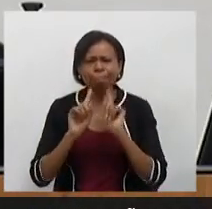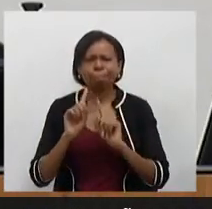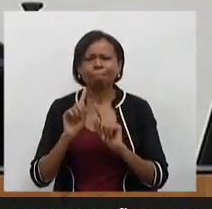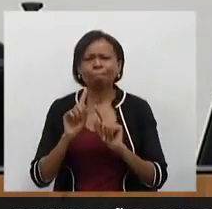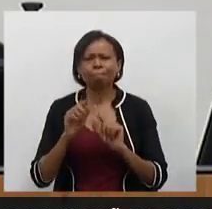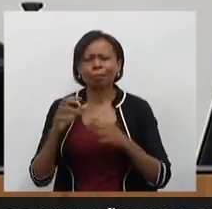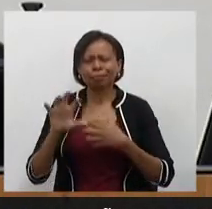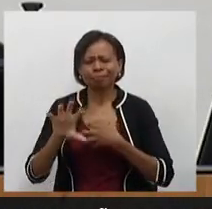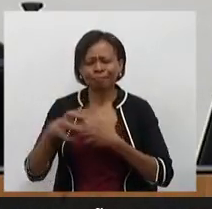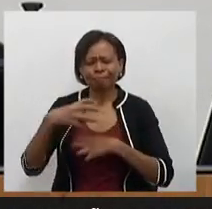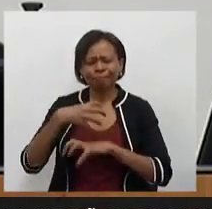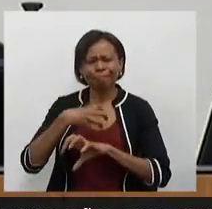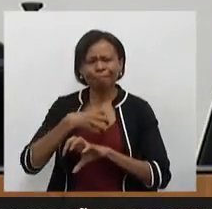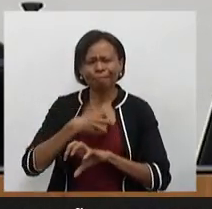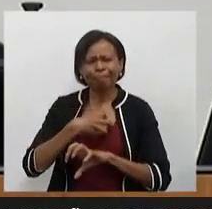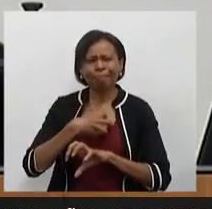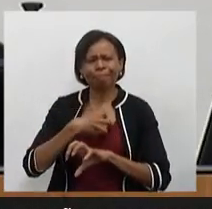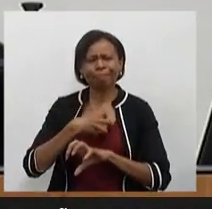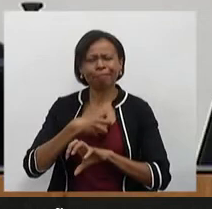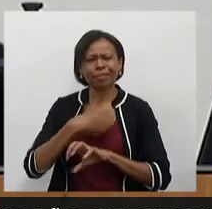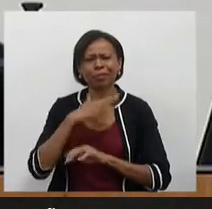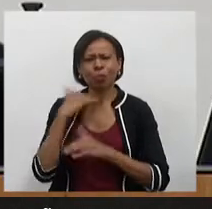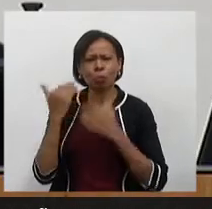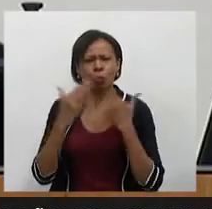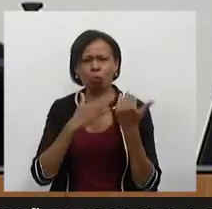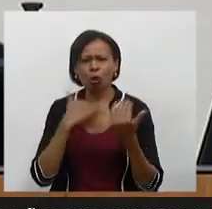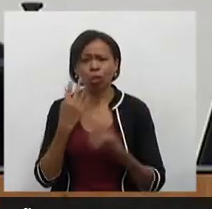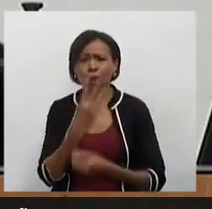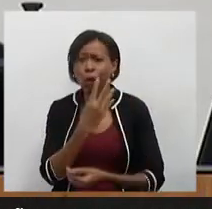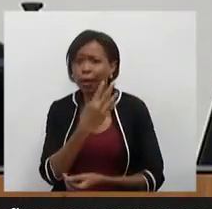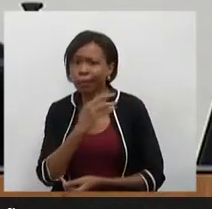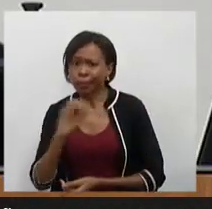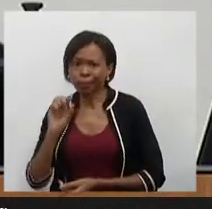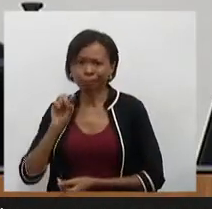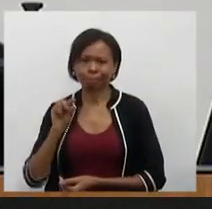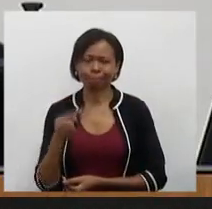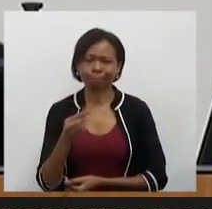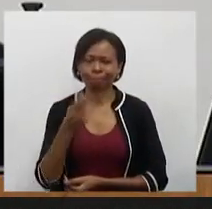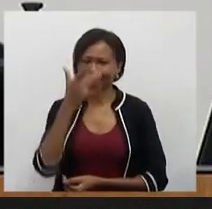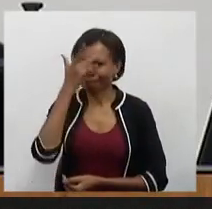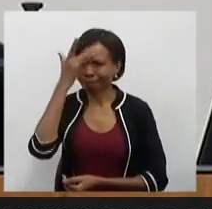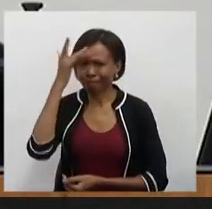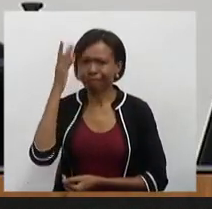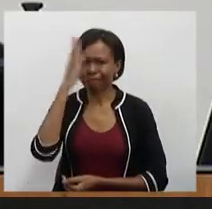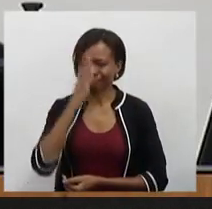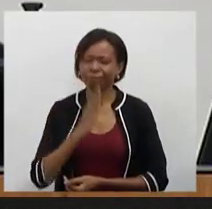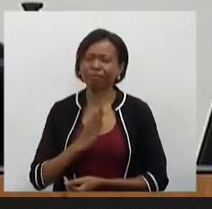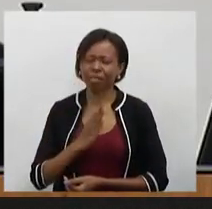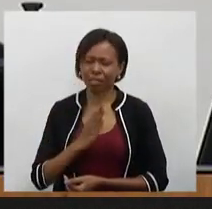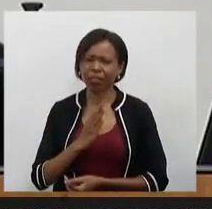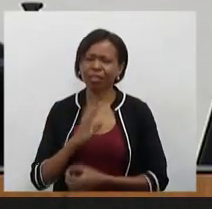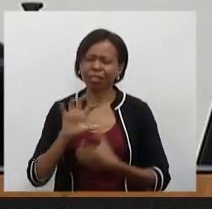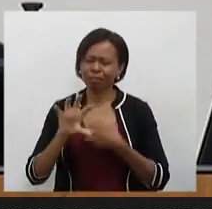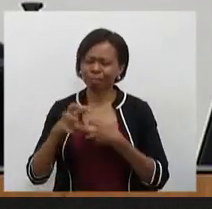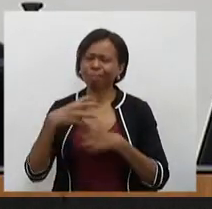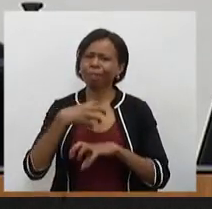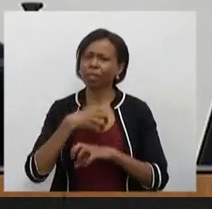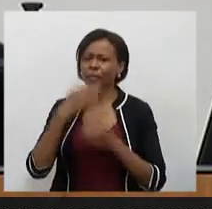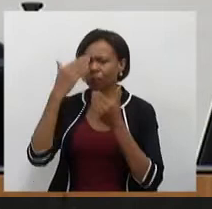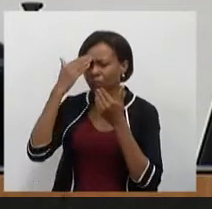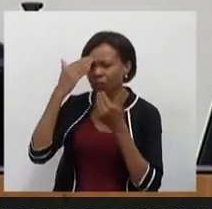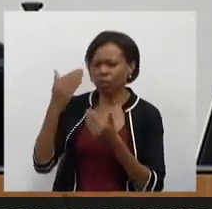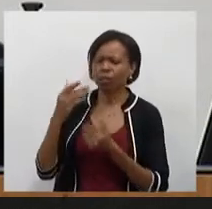e com a perda aí, né, de 400 mil brasileiros. Então, a gente só quer te agradecer, viu, doutor